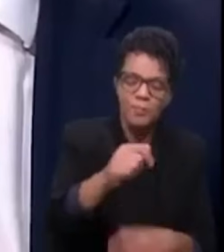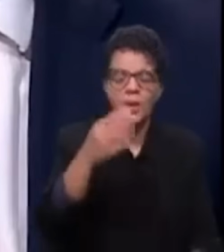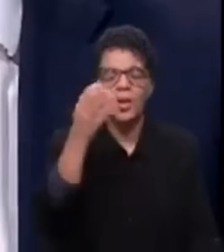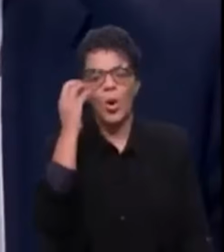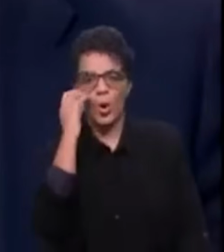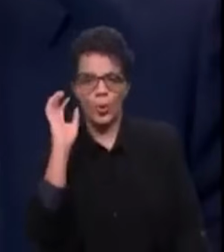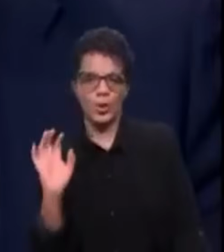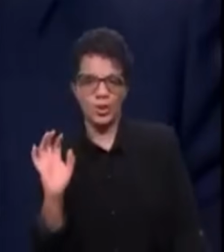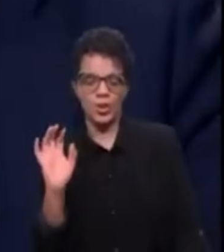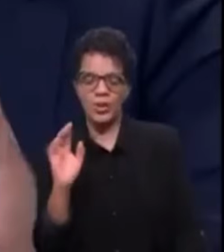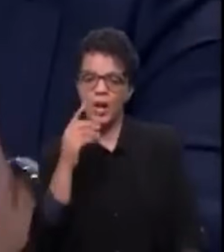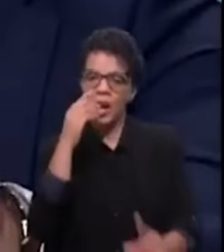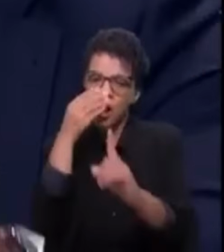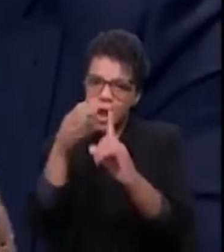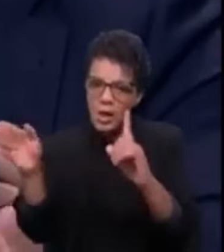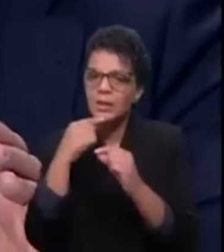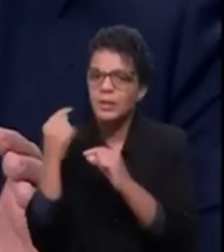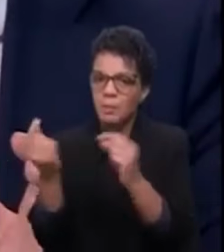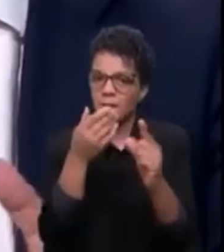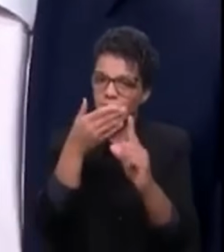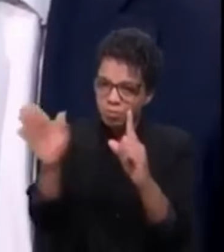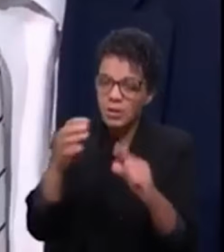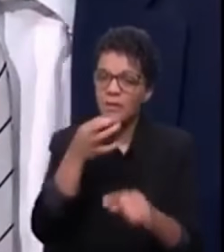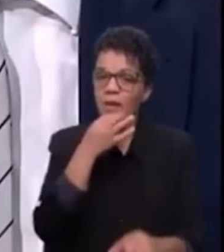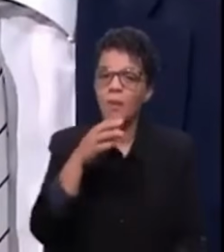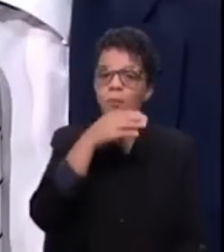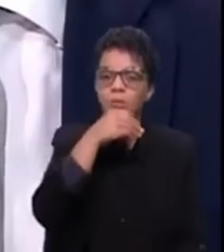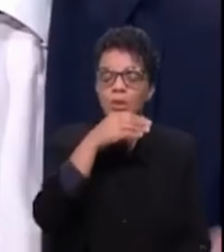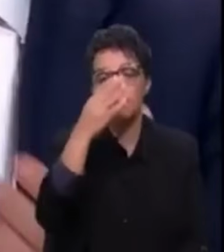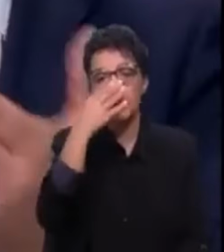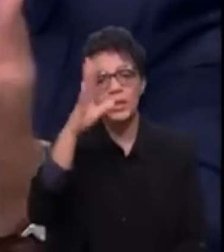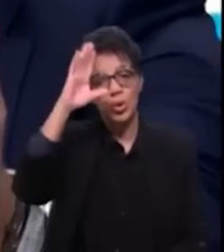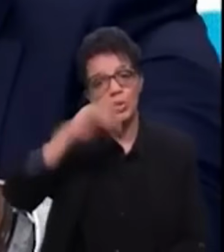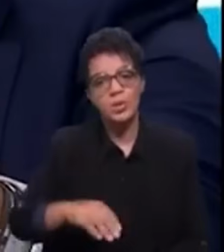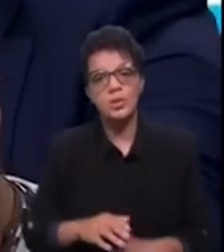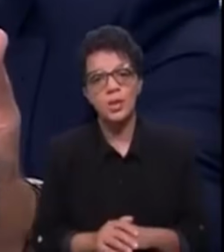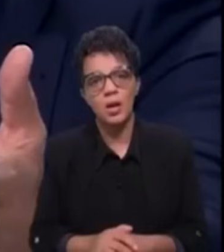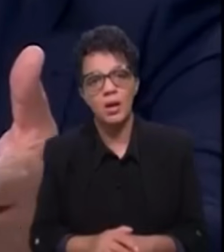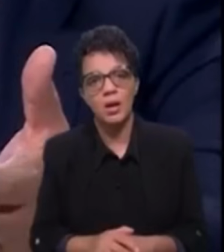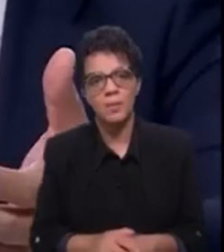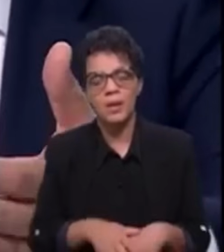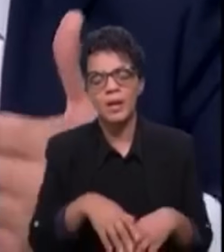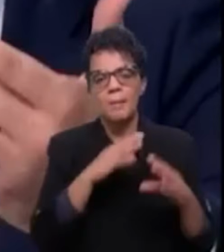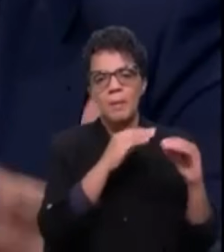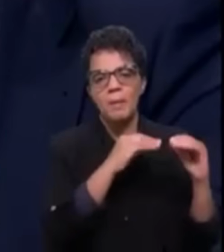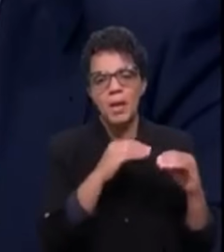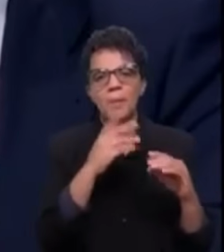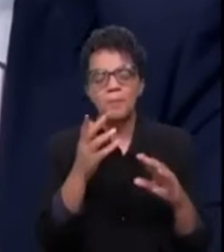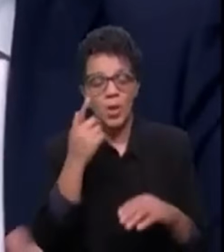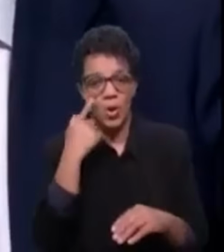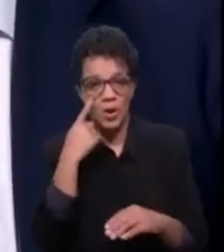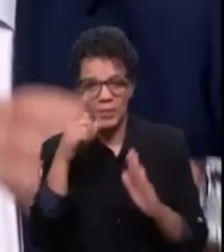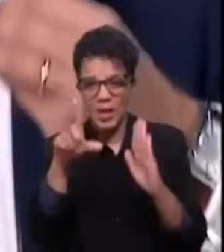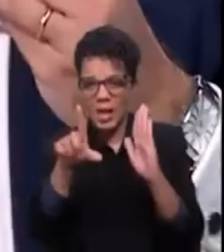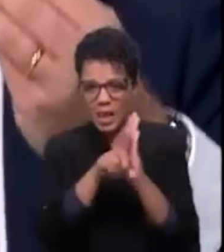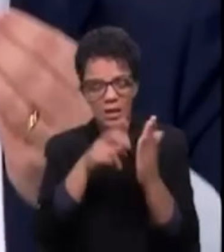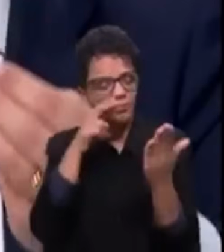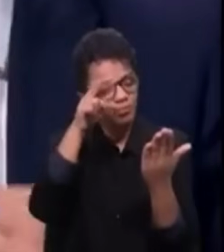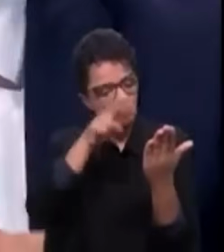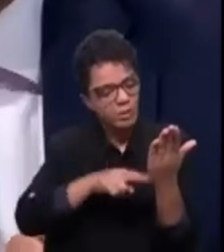fal Não fuja ao debate est a falar das força de segurança o Lu parece é não saber Lu O que é que eu L aconselho a ir ver a lei